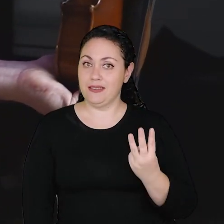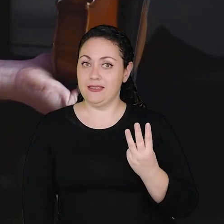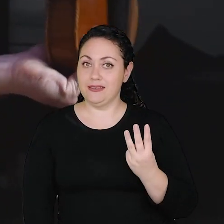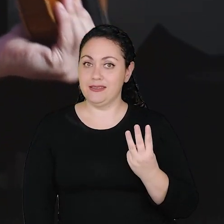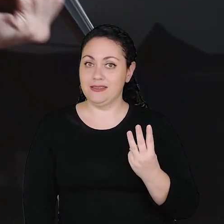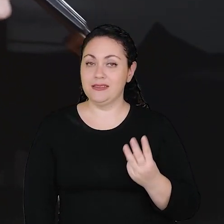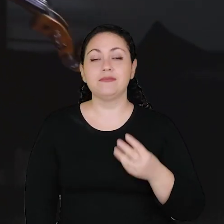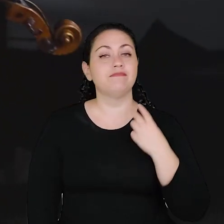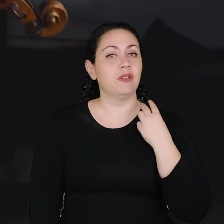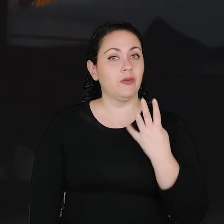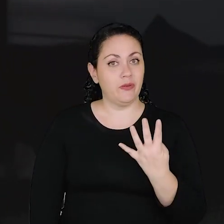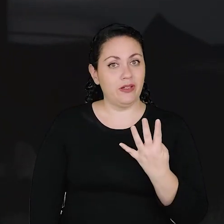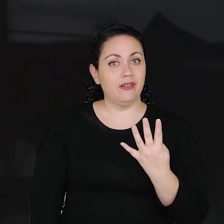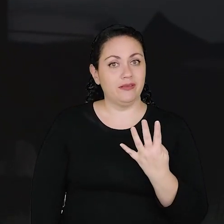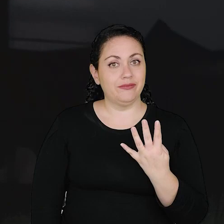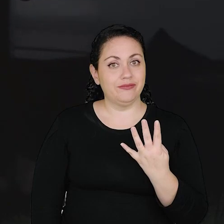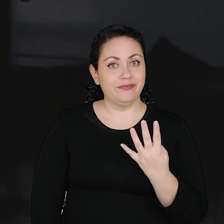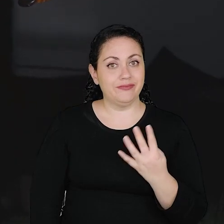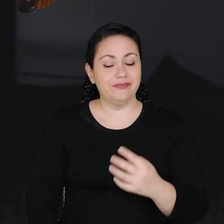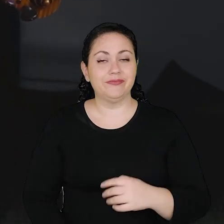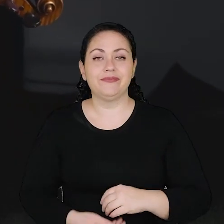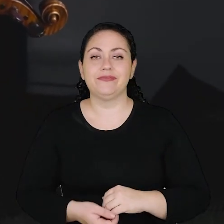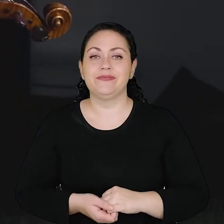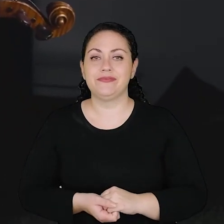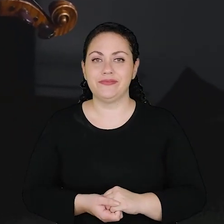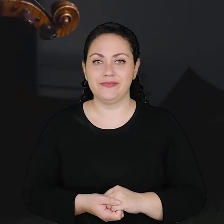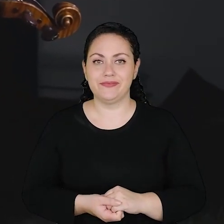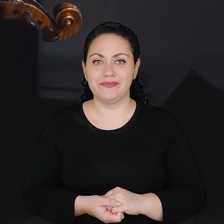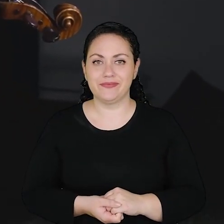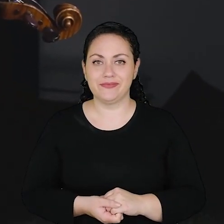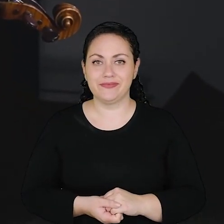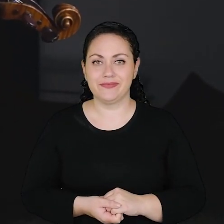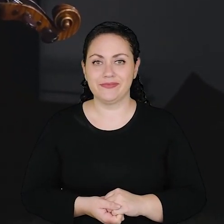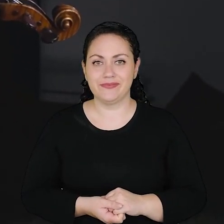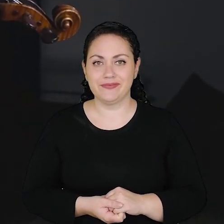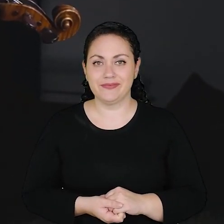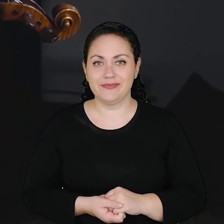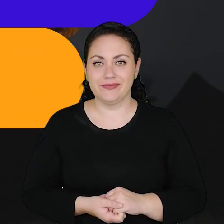dois, três, quatro.